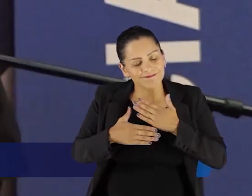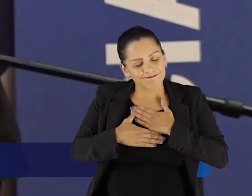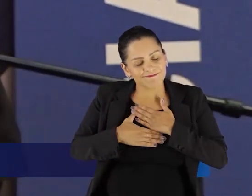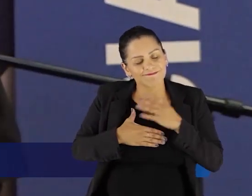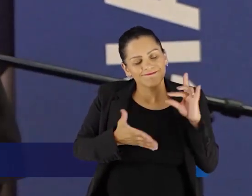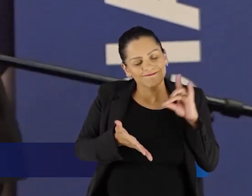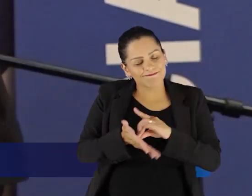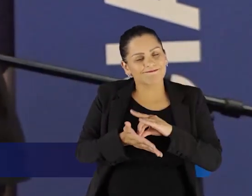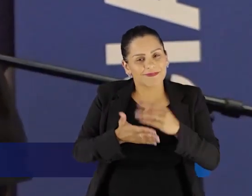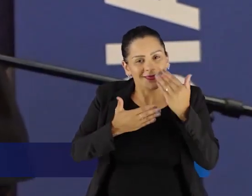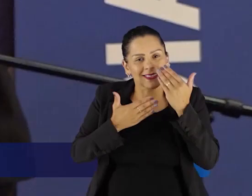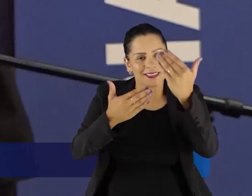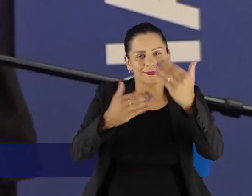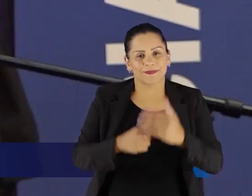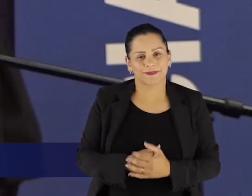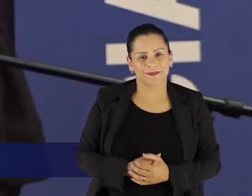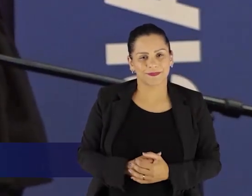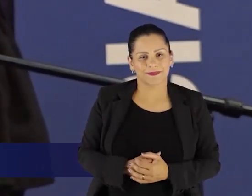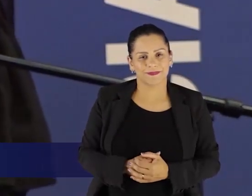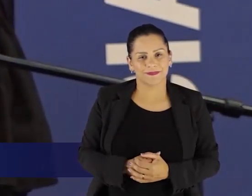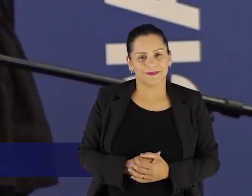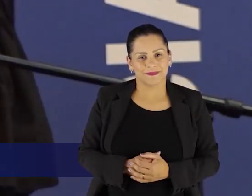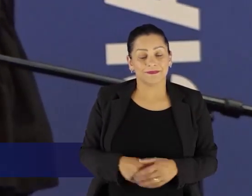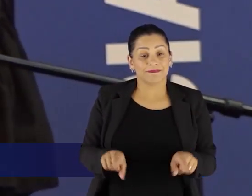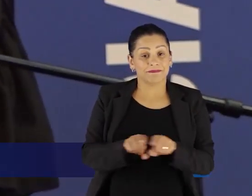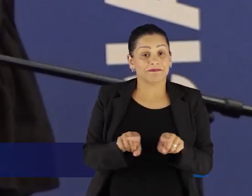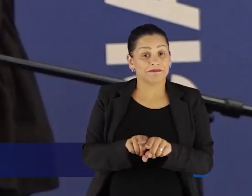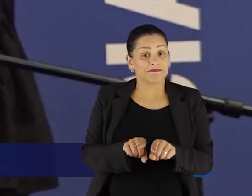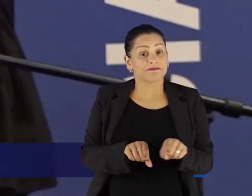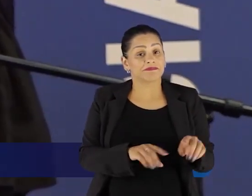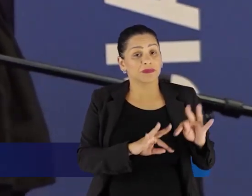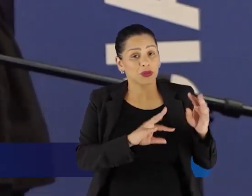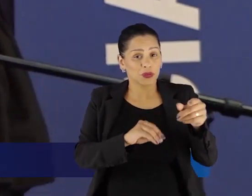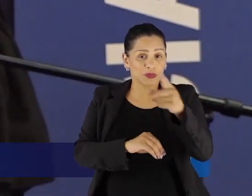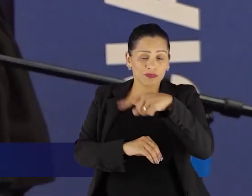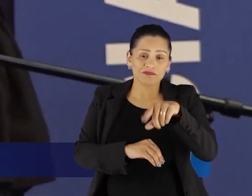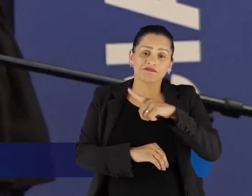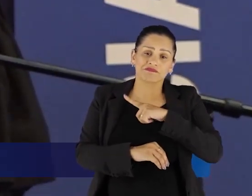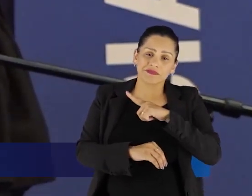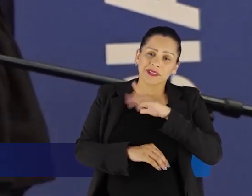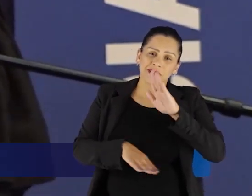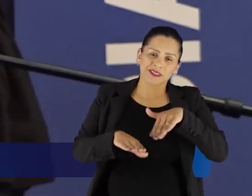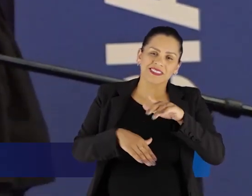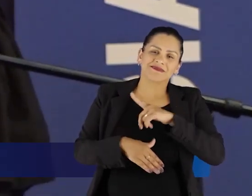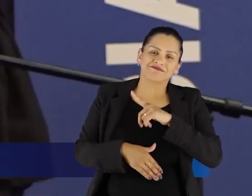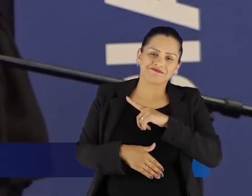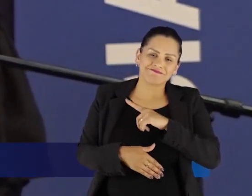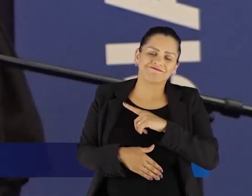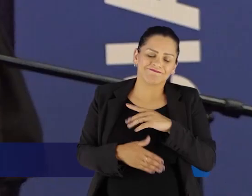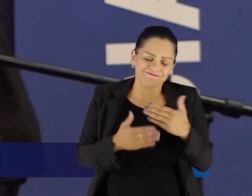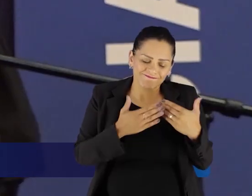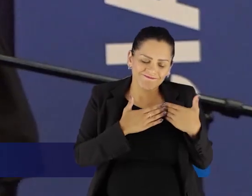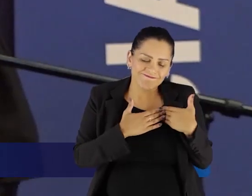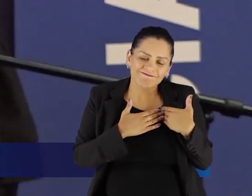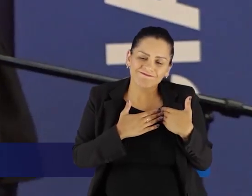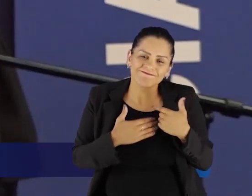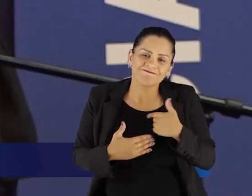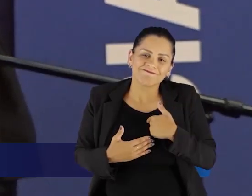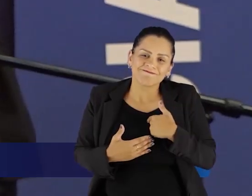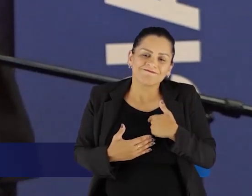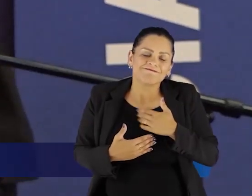profundo agradecimento e também aqueles aqui em tudo devo Porque neste momento